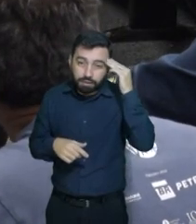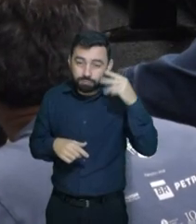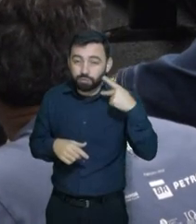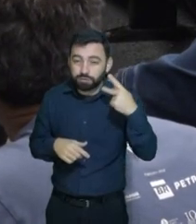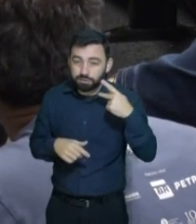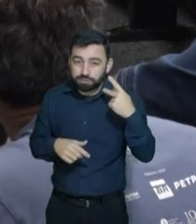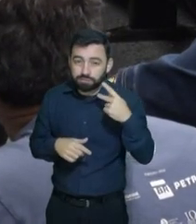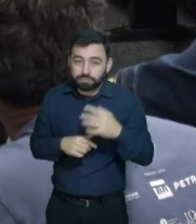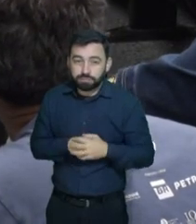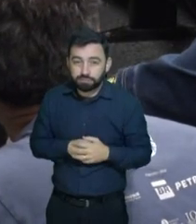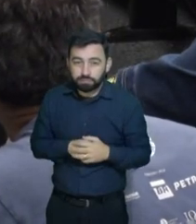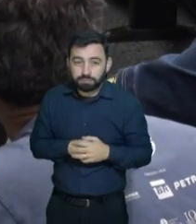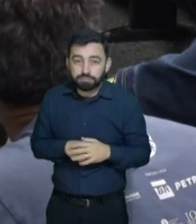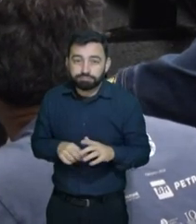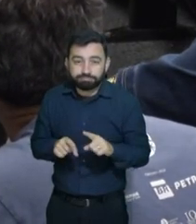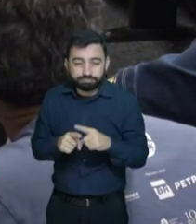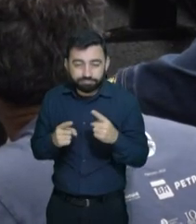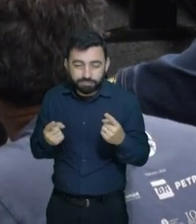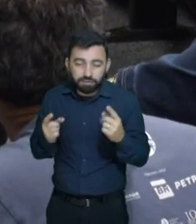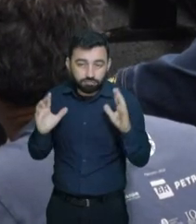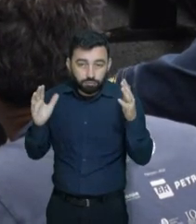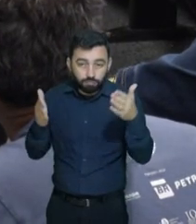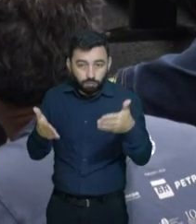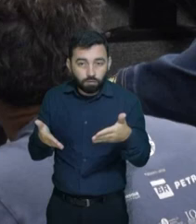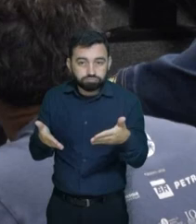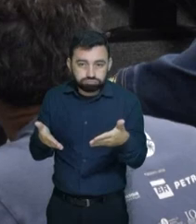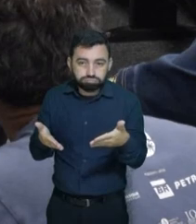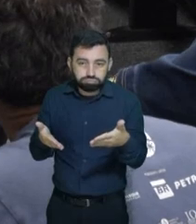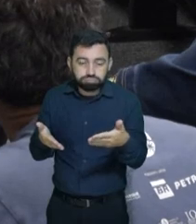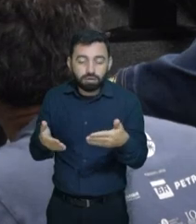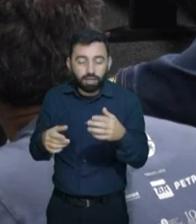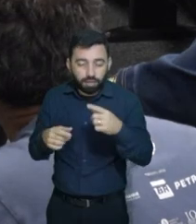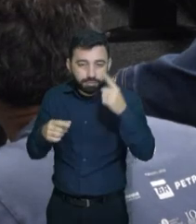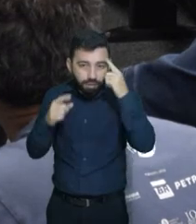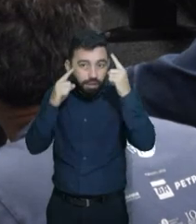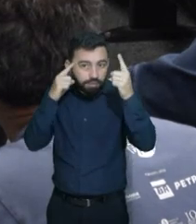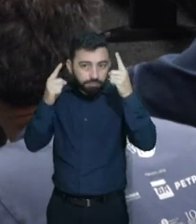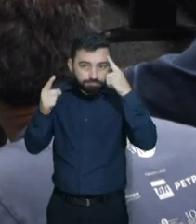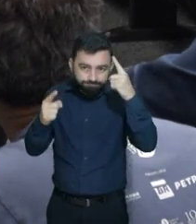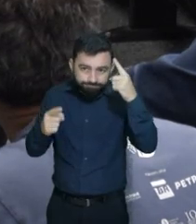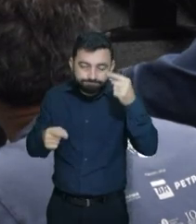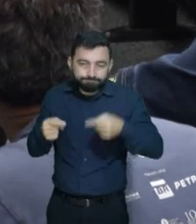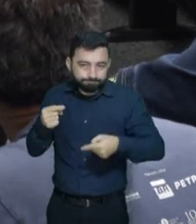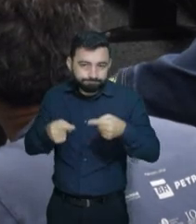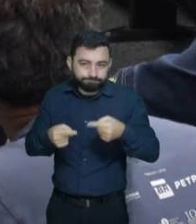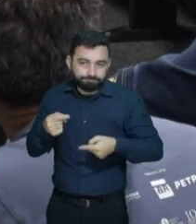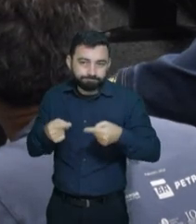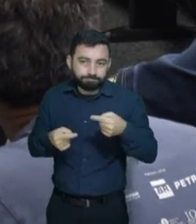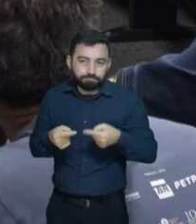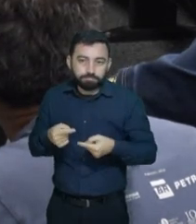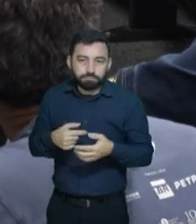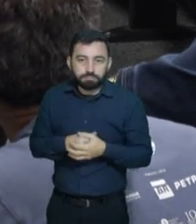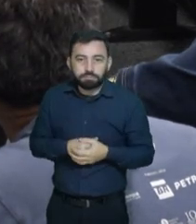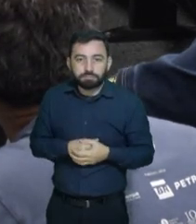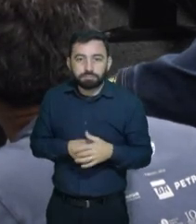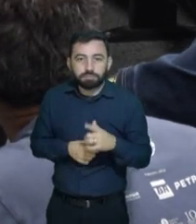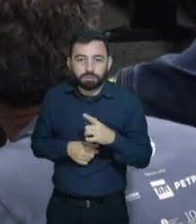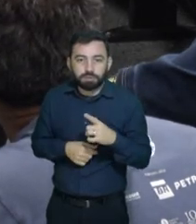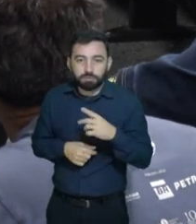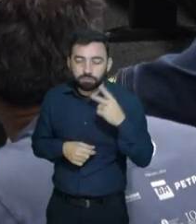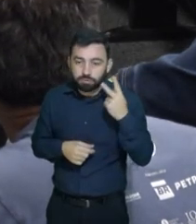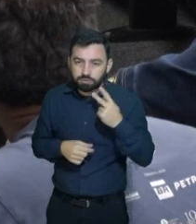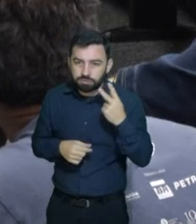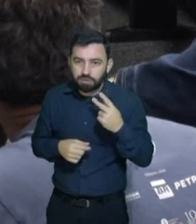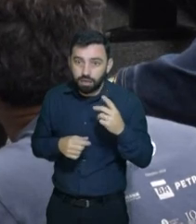política mesmo, né? Então, é nessa esfera que a gente precisa trabalhar, no campo das ideias, né? A gente tem uma